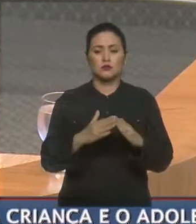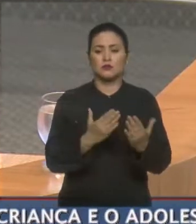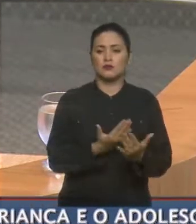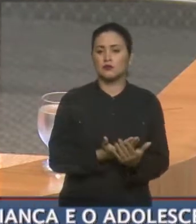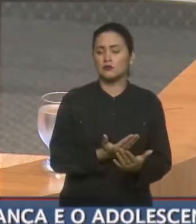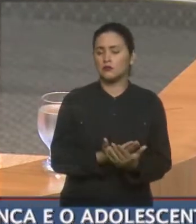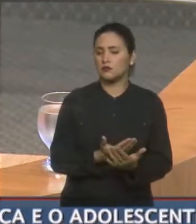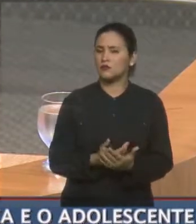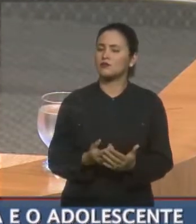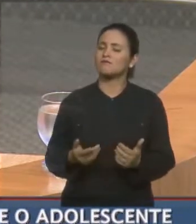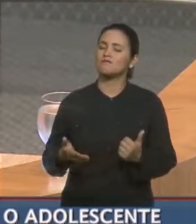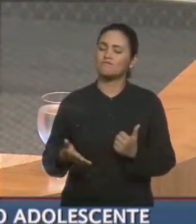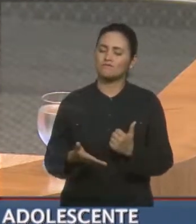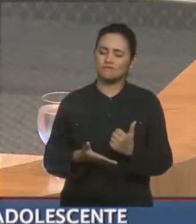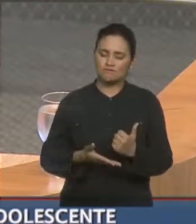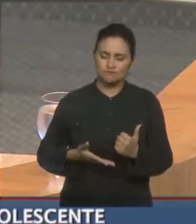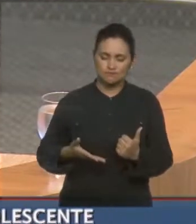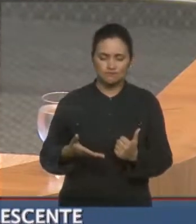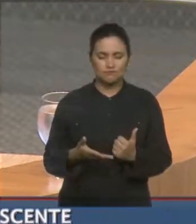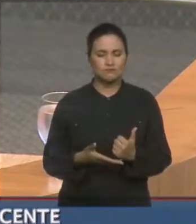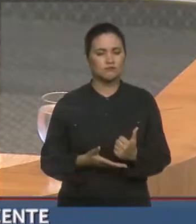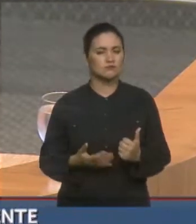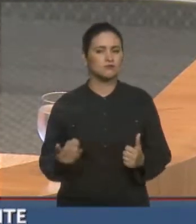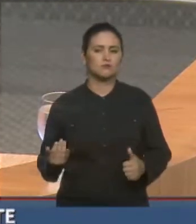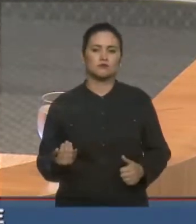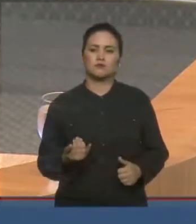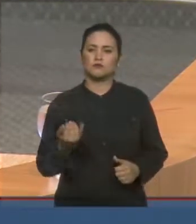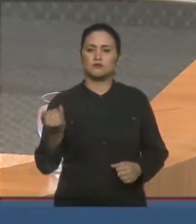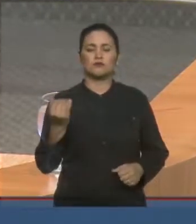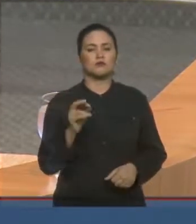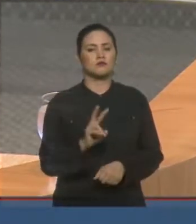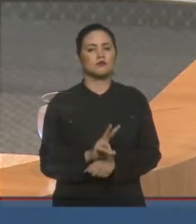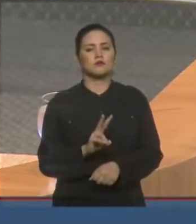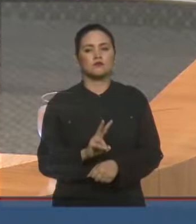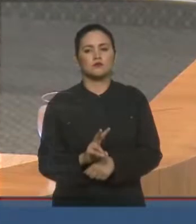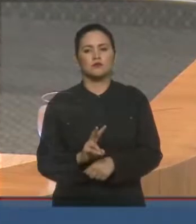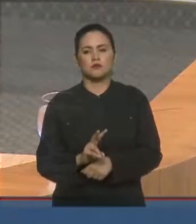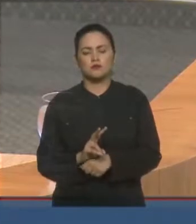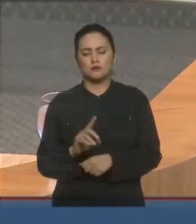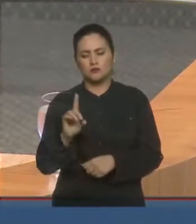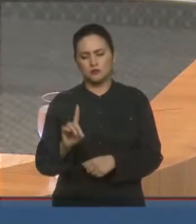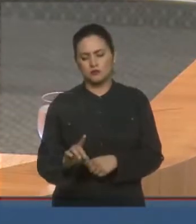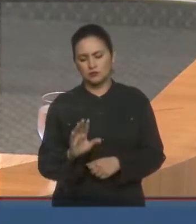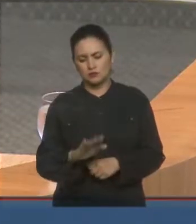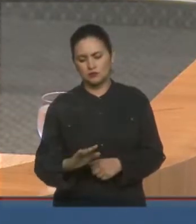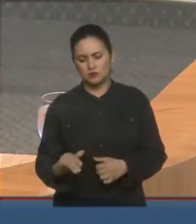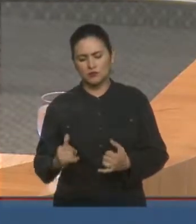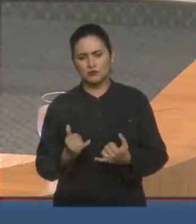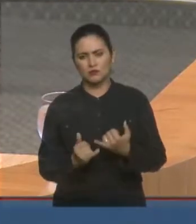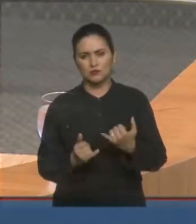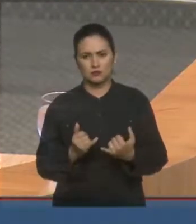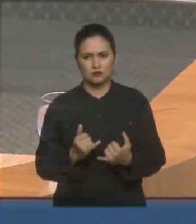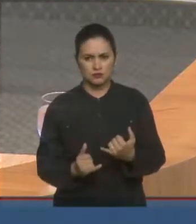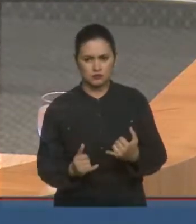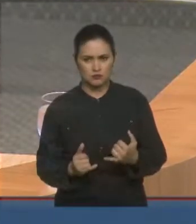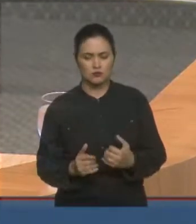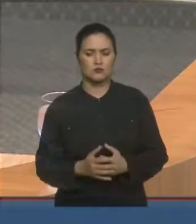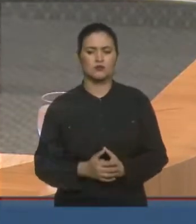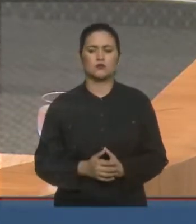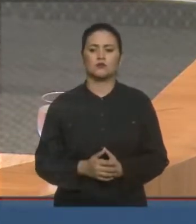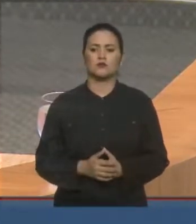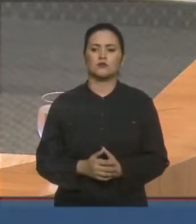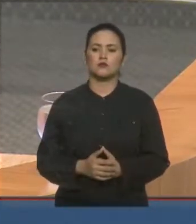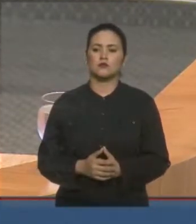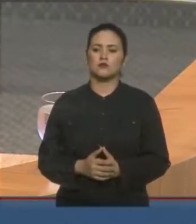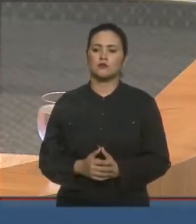são fundamentais para a proteção do direito de criança e adolescente. E nesse sentido, nesses tempos estranhos, em que